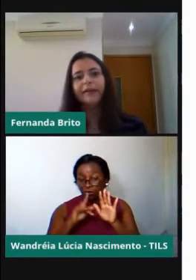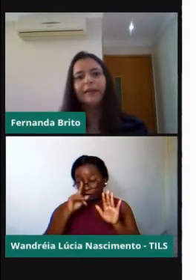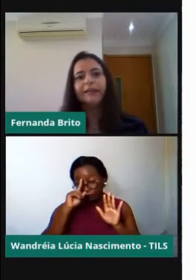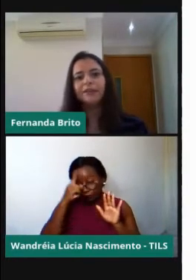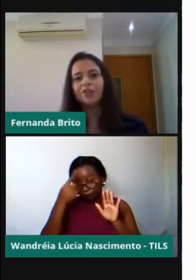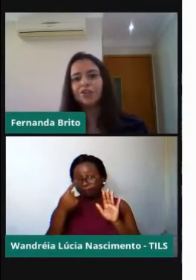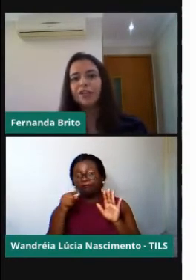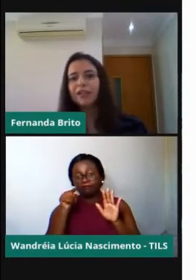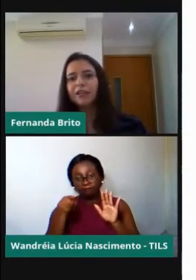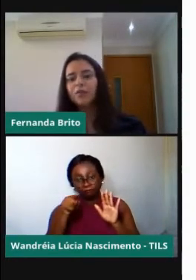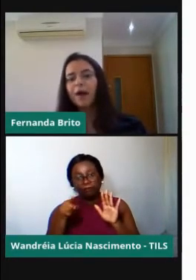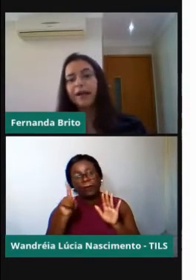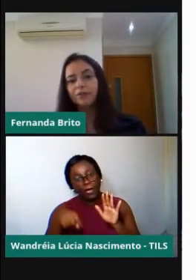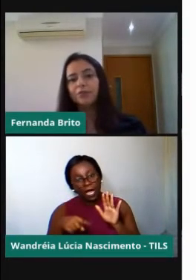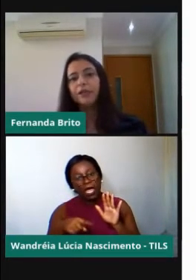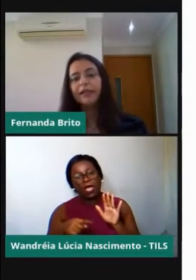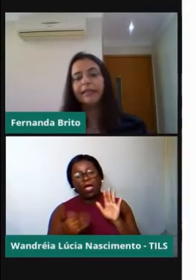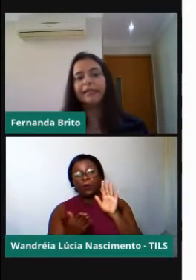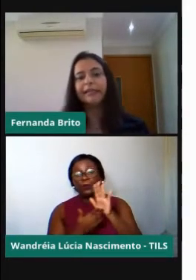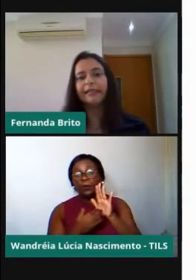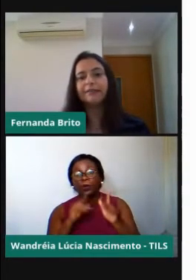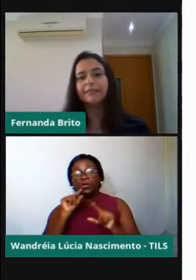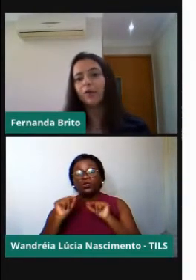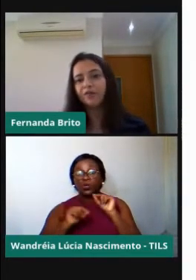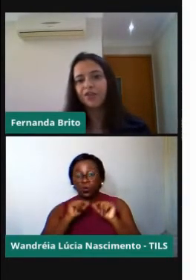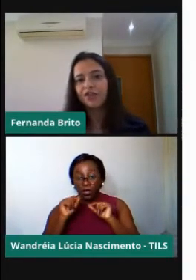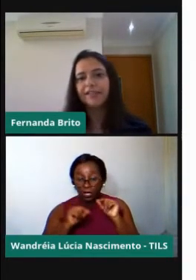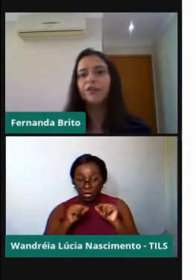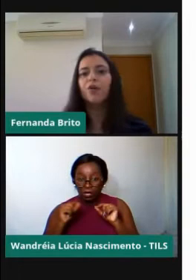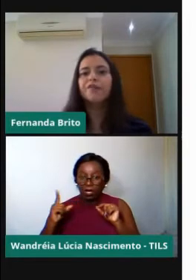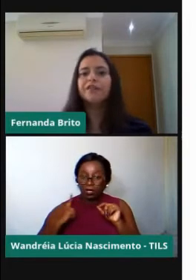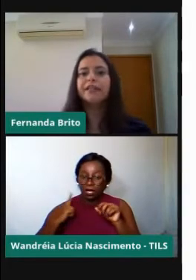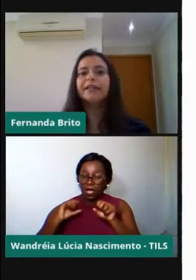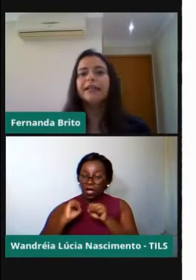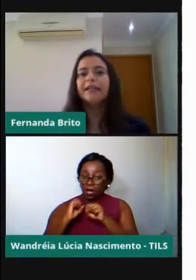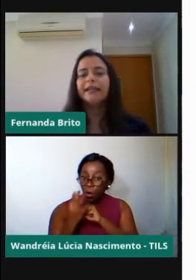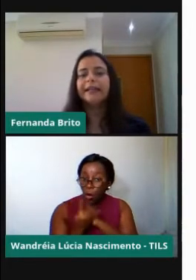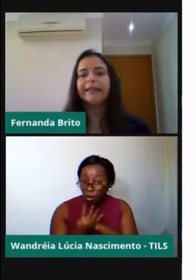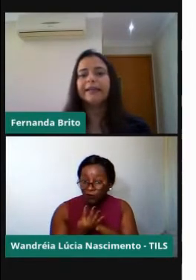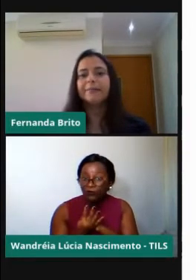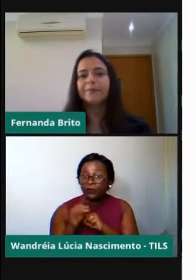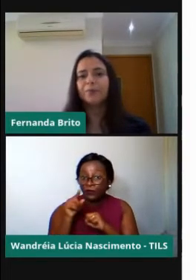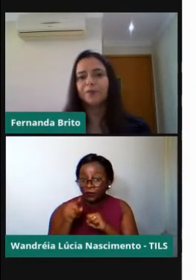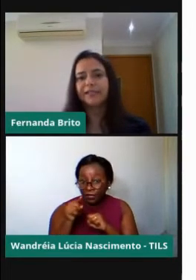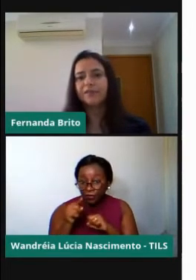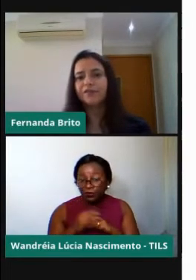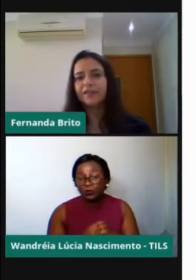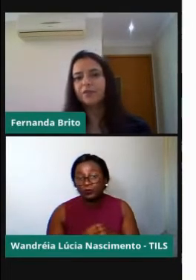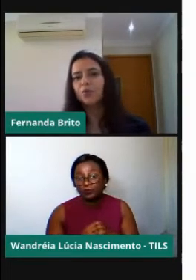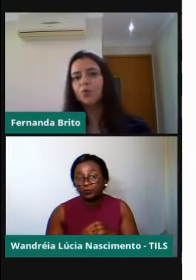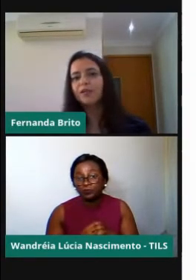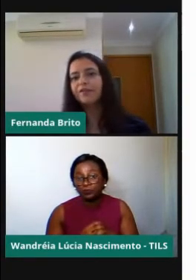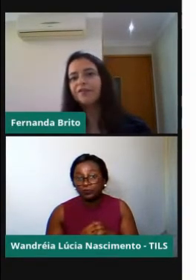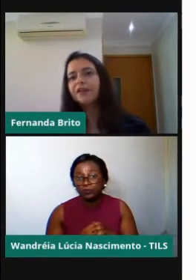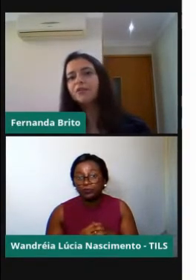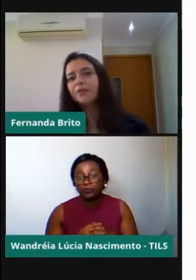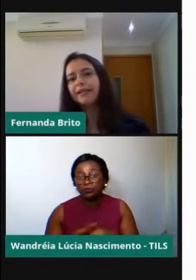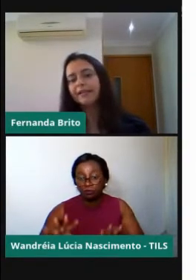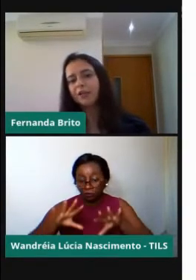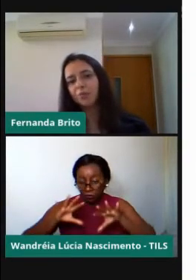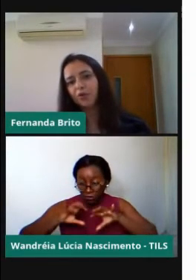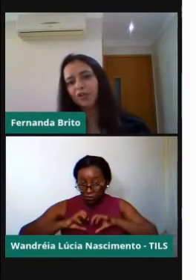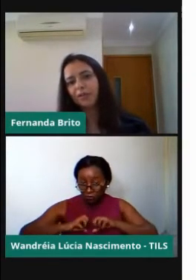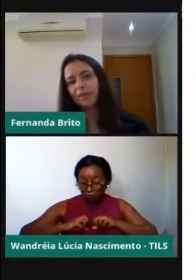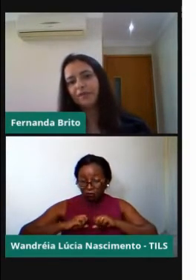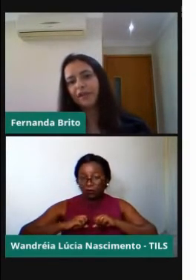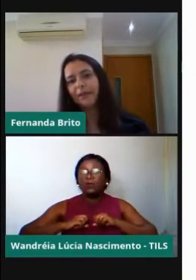propõe, né? Então, a gente teria o quadro da Covid-19, né? o processo infeccioso, levando a